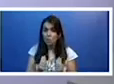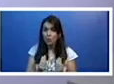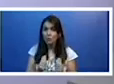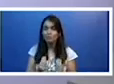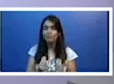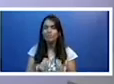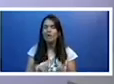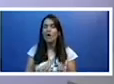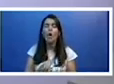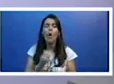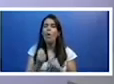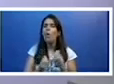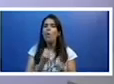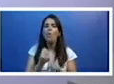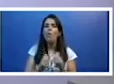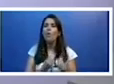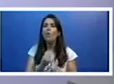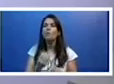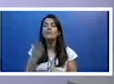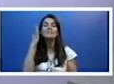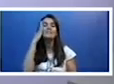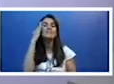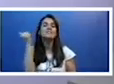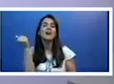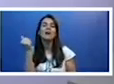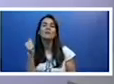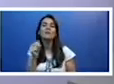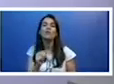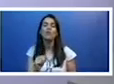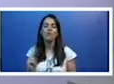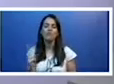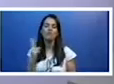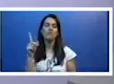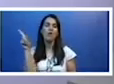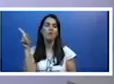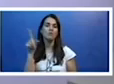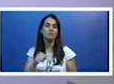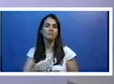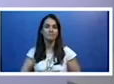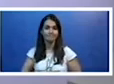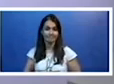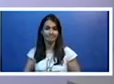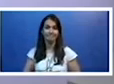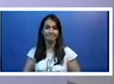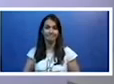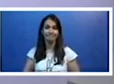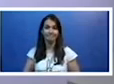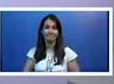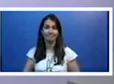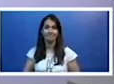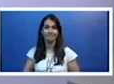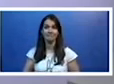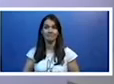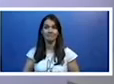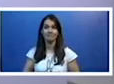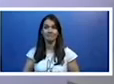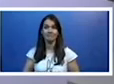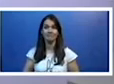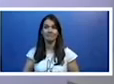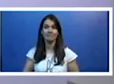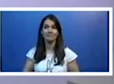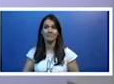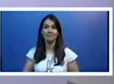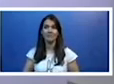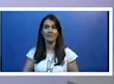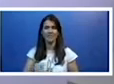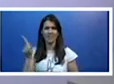é como que a gente vai saber esses valores dos ângulos, né? Não tem necessidade de